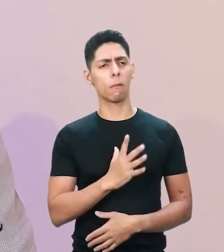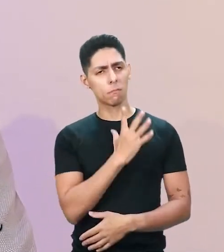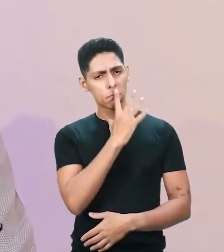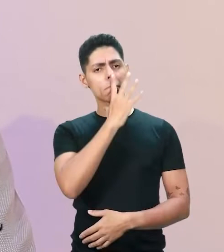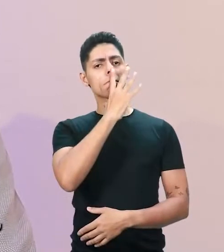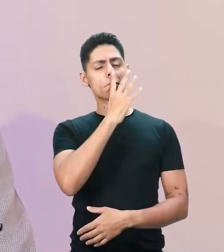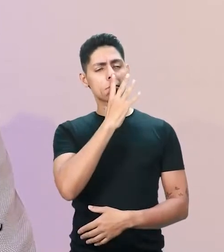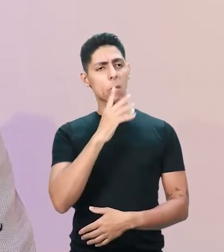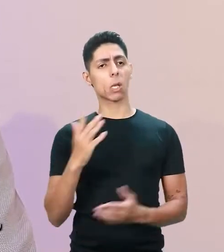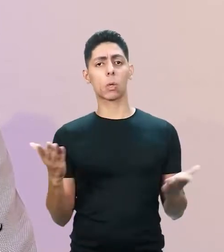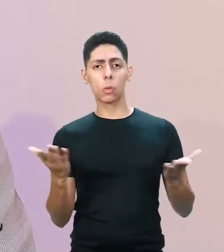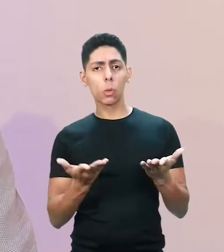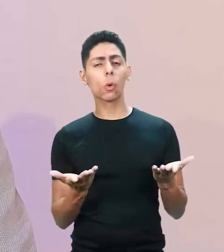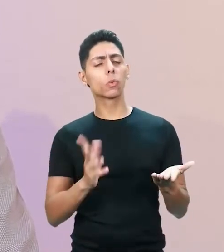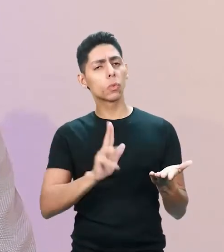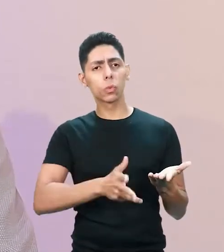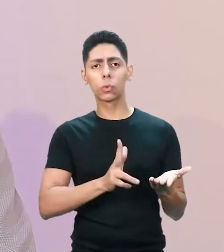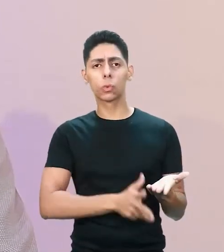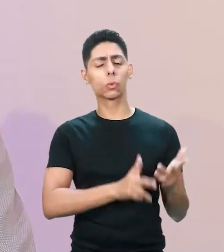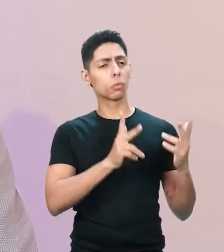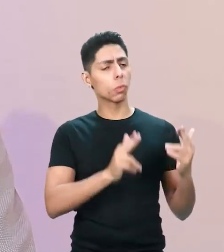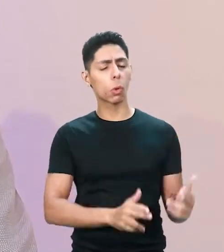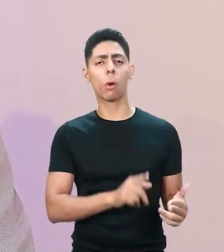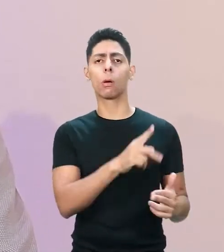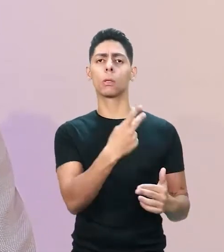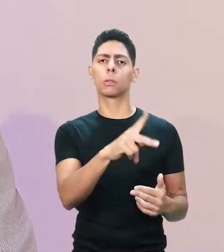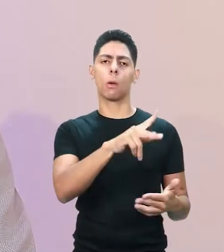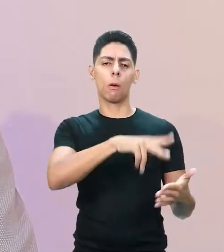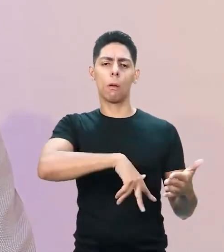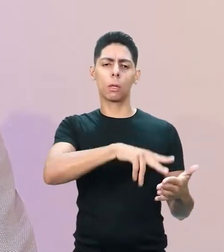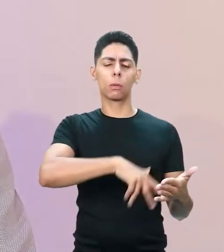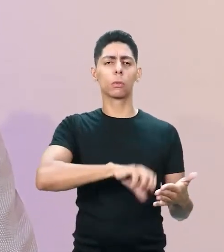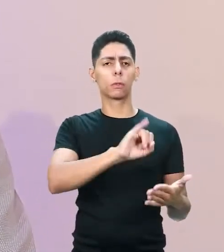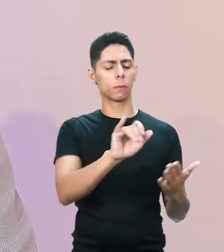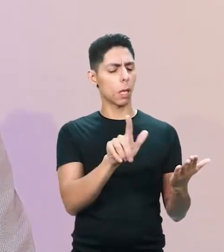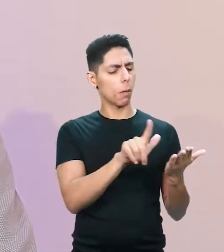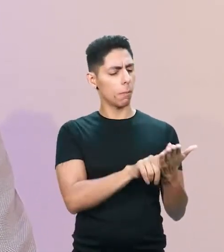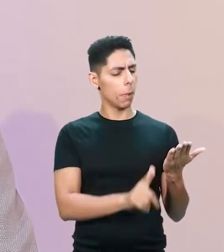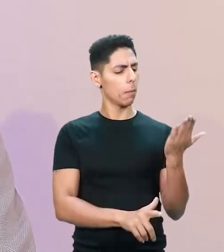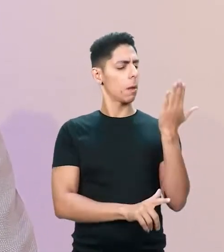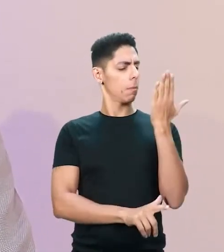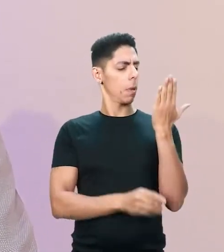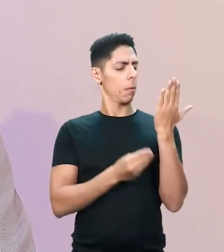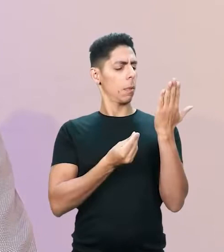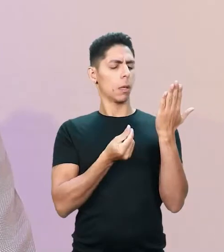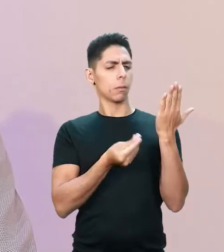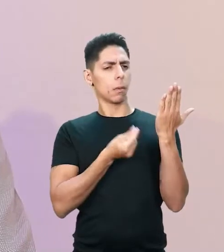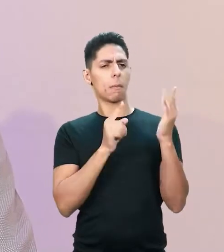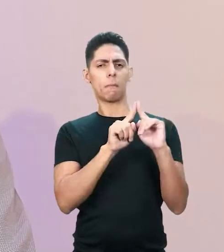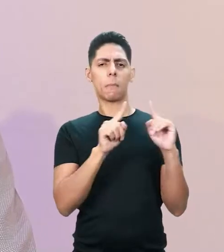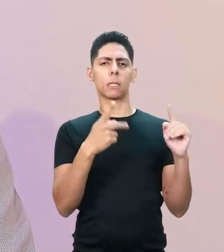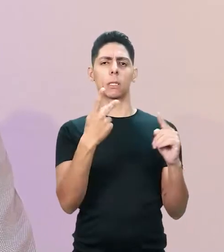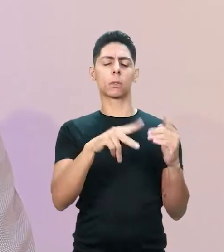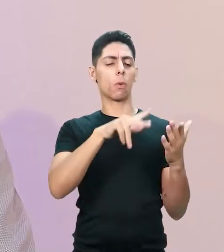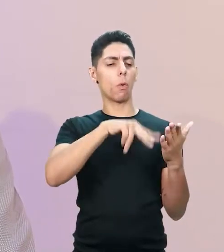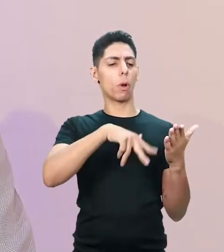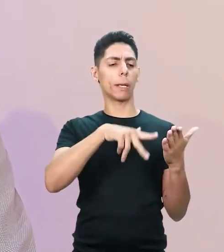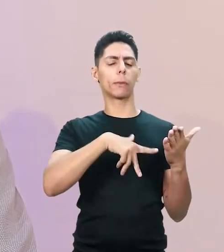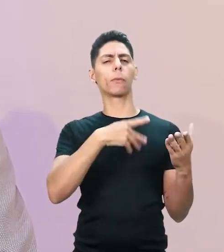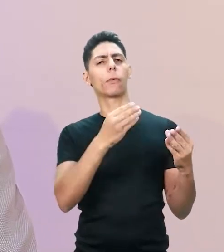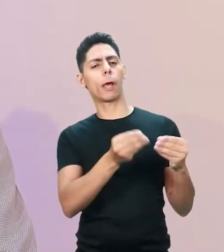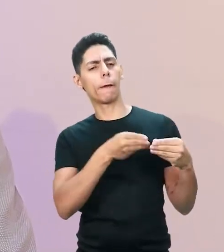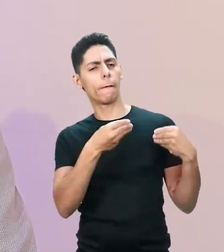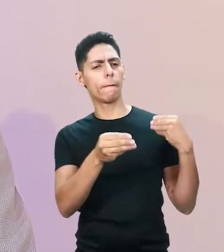sou admirado com a sua leitura, porque você põe o papel assim pertinho do olho, mas a leitura é muito